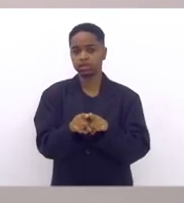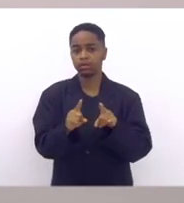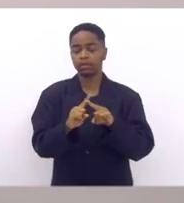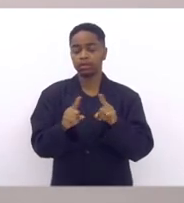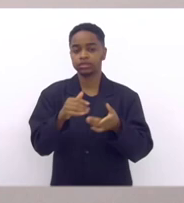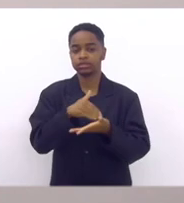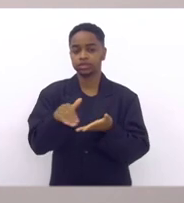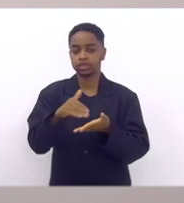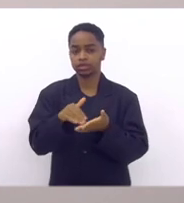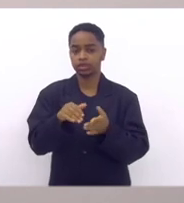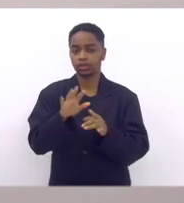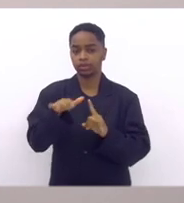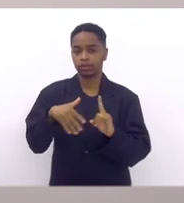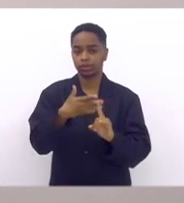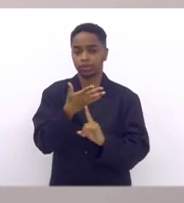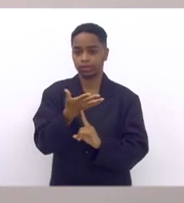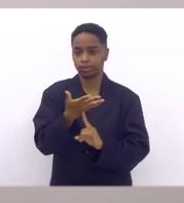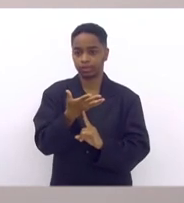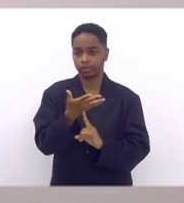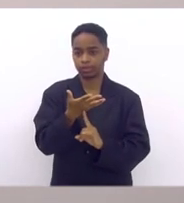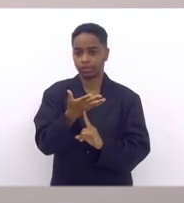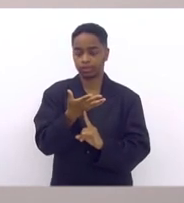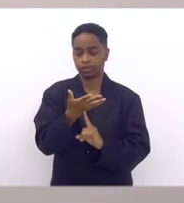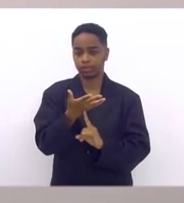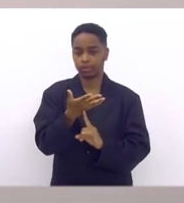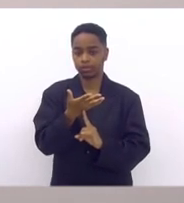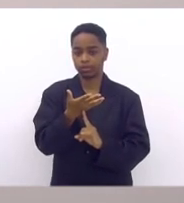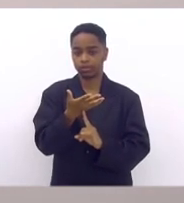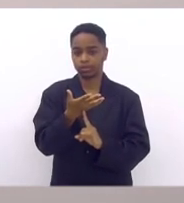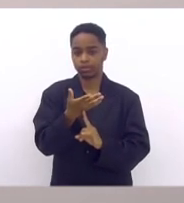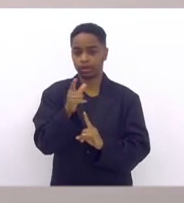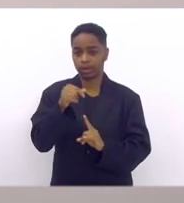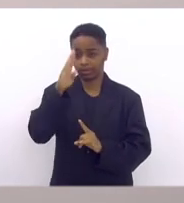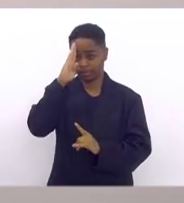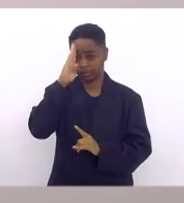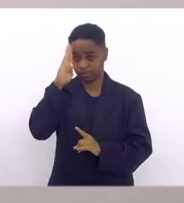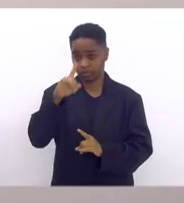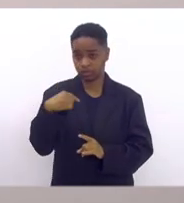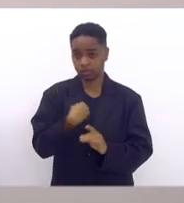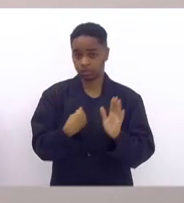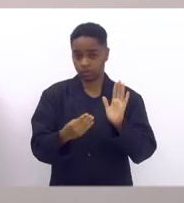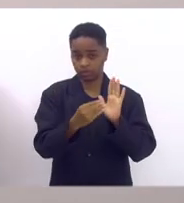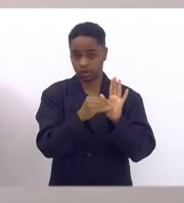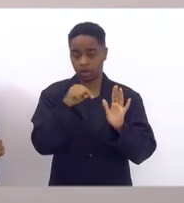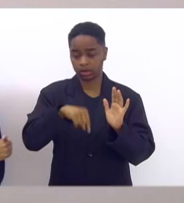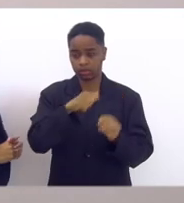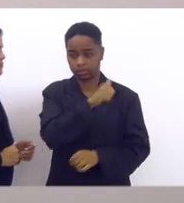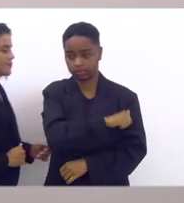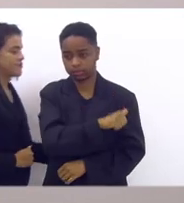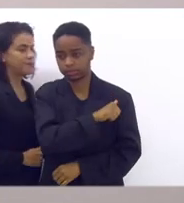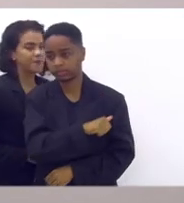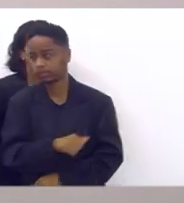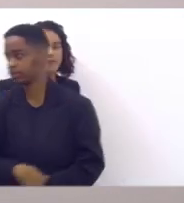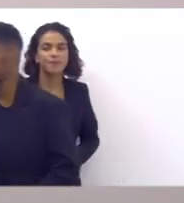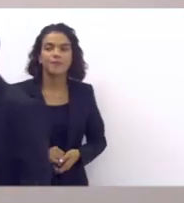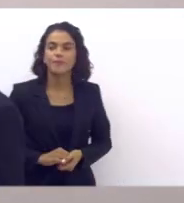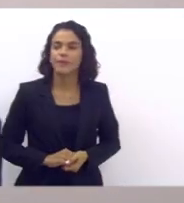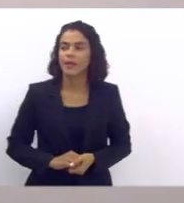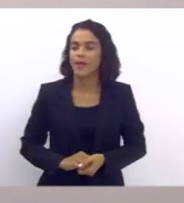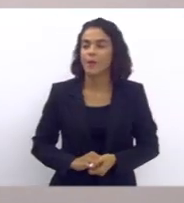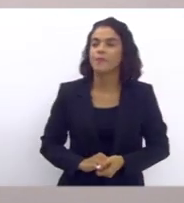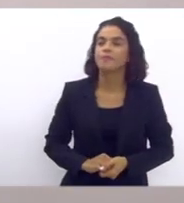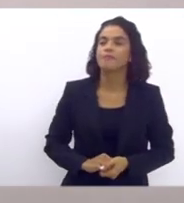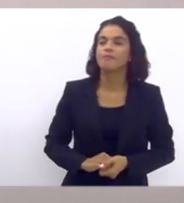Ambiente tá aqui nessa CPI também fazer suas explicações é fundamental a gente colocar a cidade do Rio de Janeiro nesse debate porque eles também